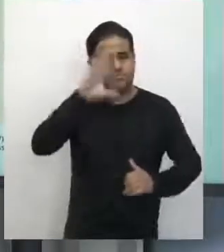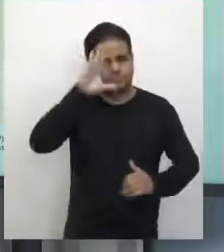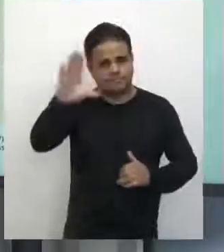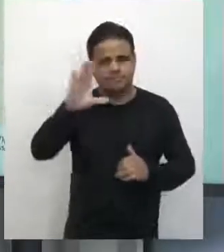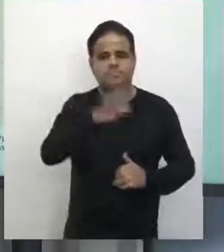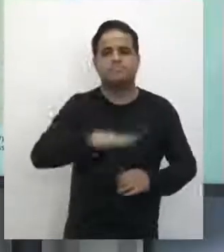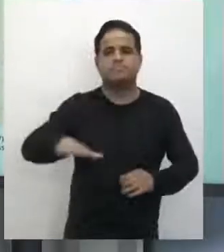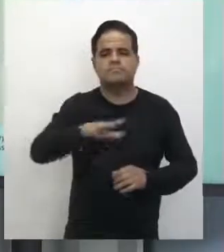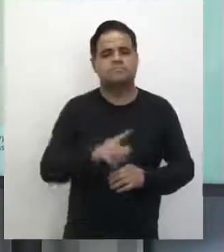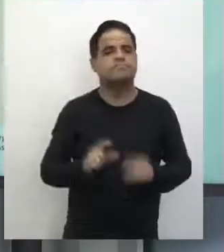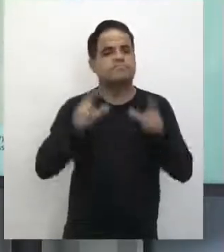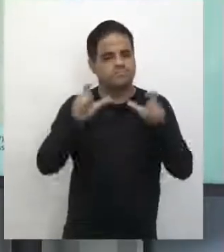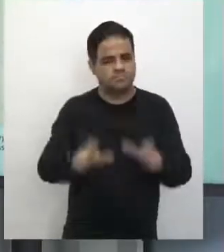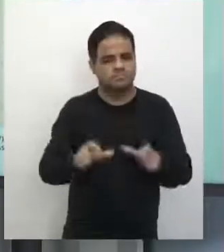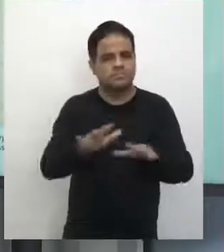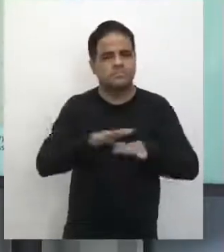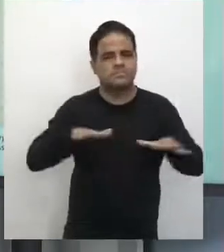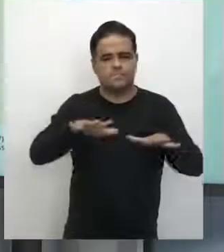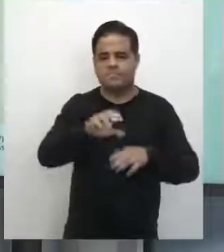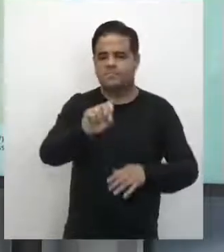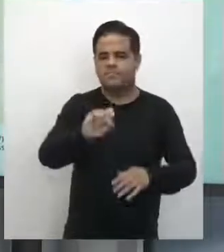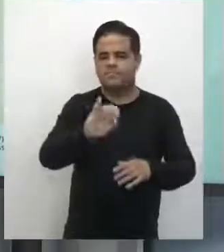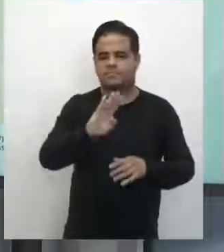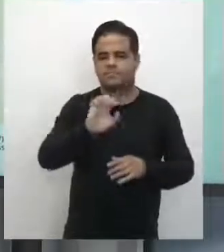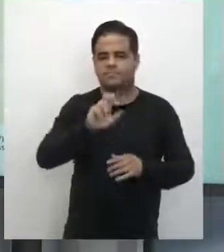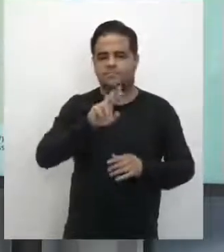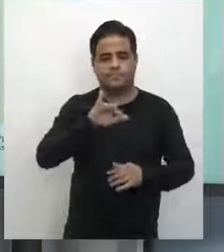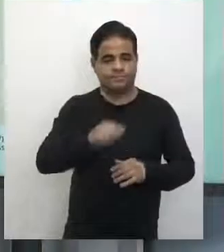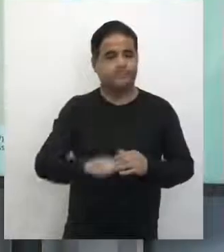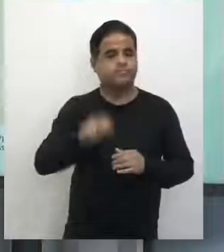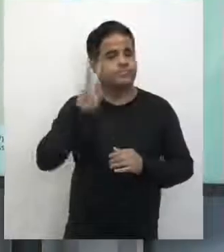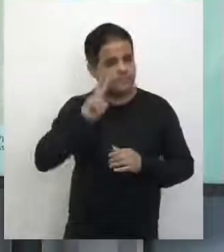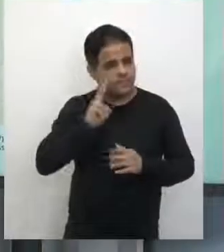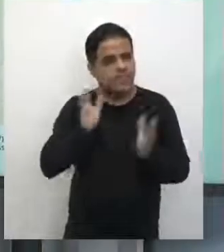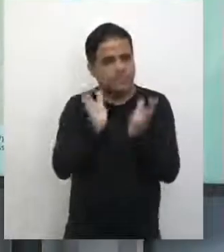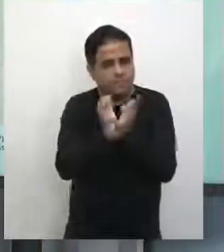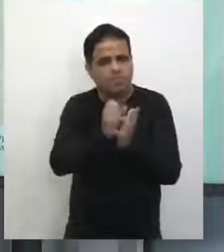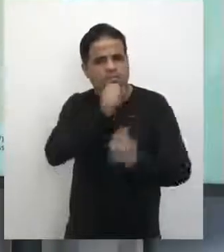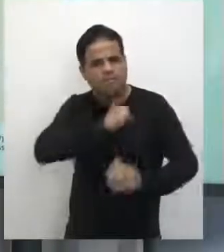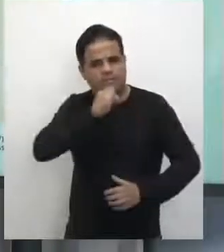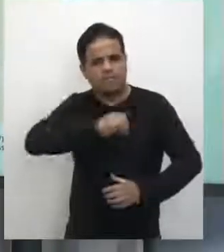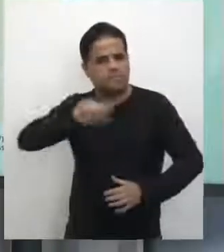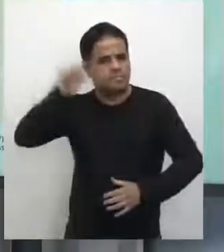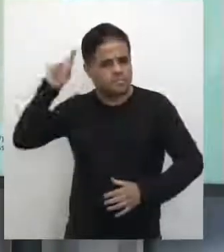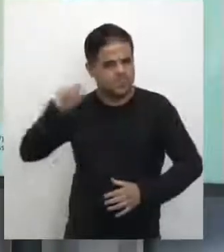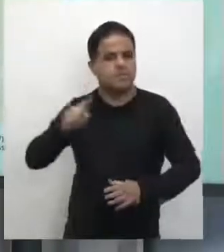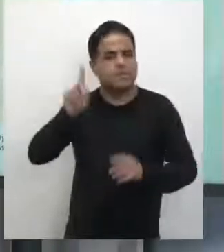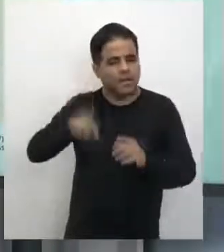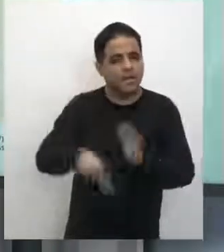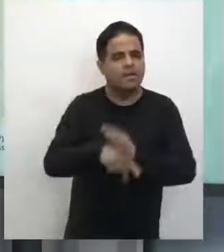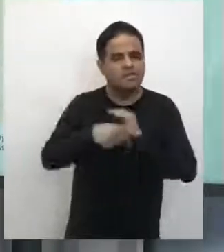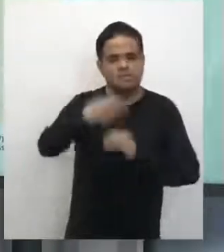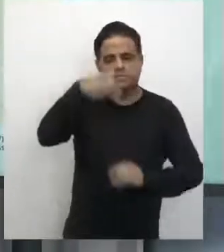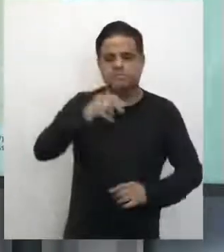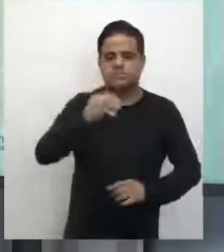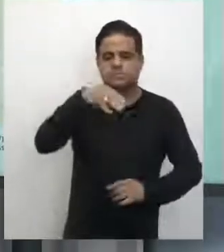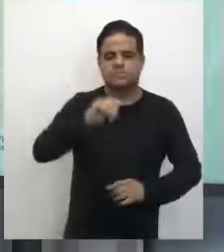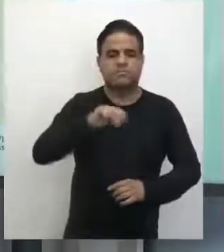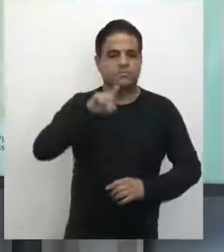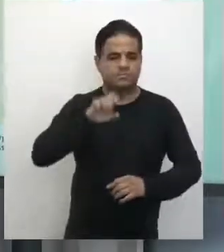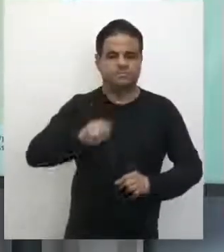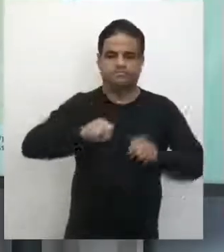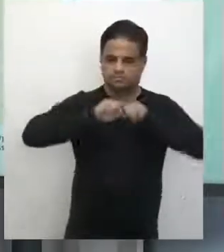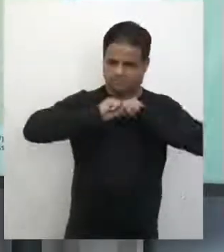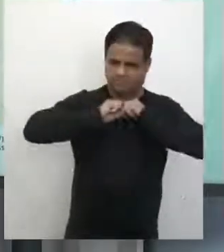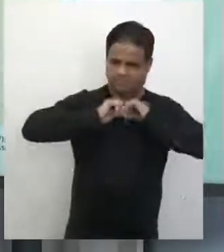principalmente naquela região da Sibéria. Só que a gente tem que lembrar que povos antigos são povos nômades também, né? Então eles acabam se